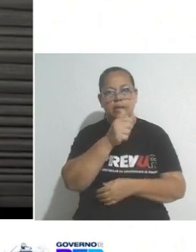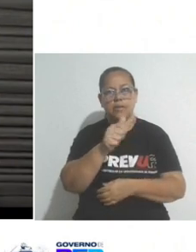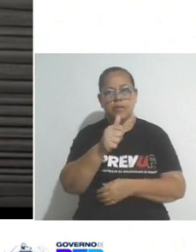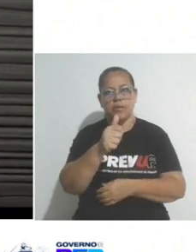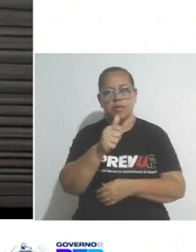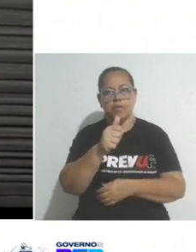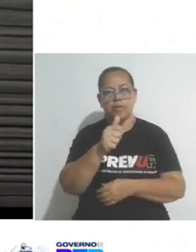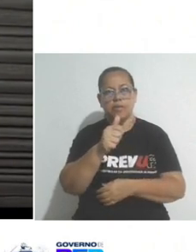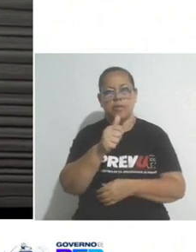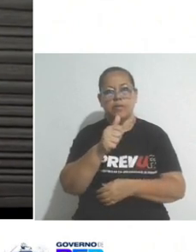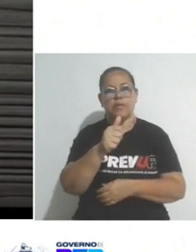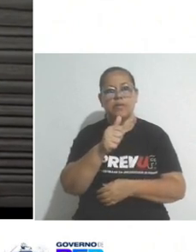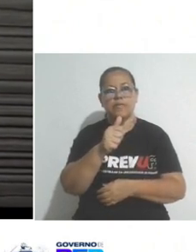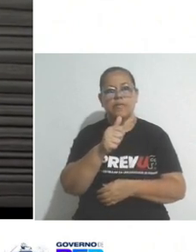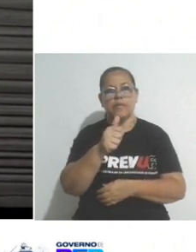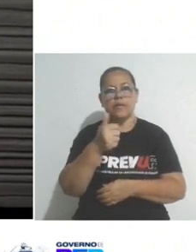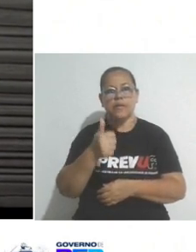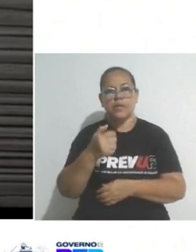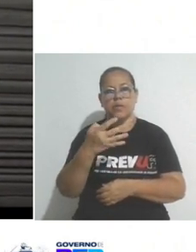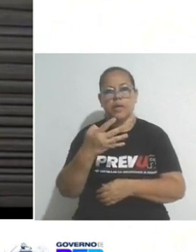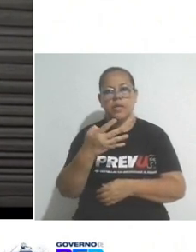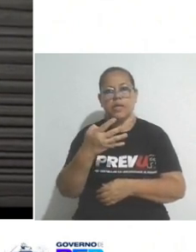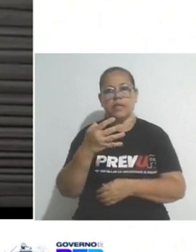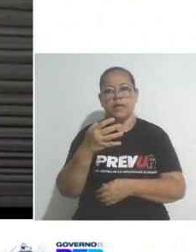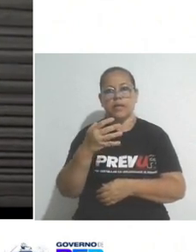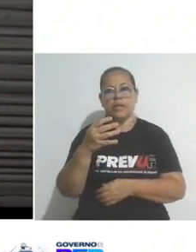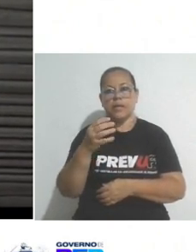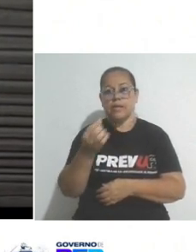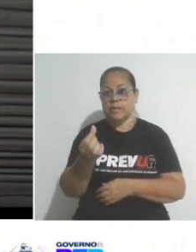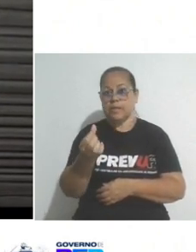146 menos